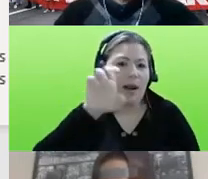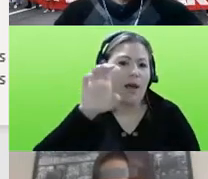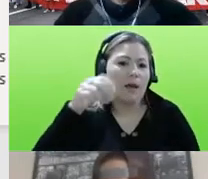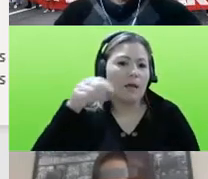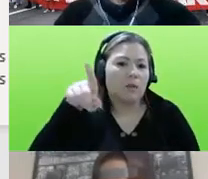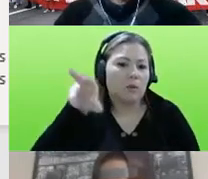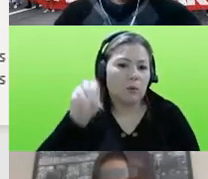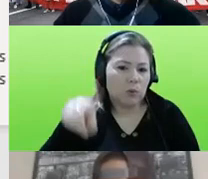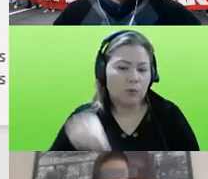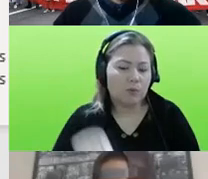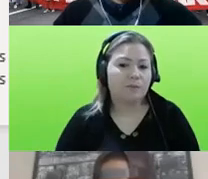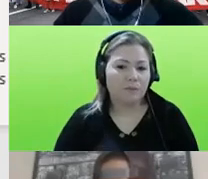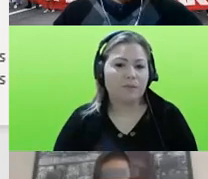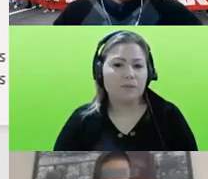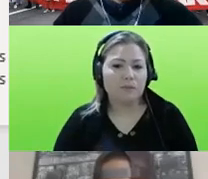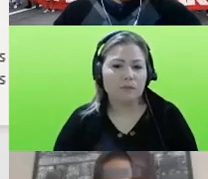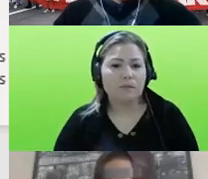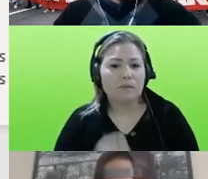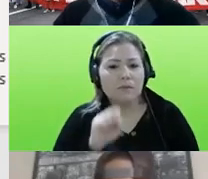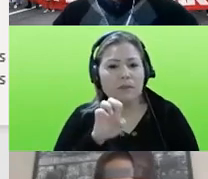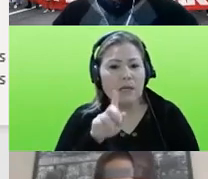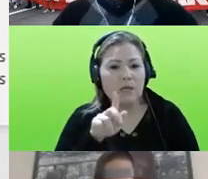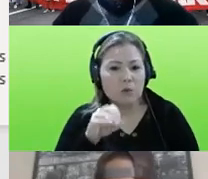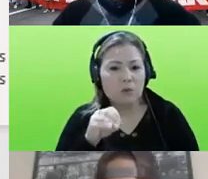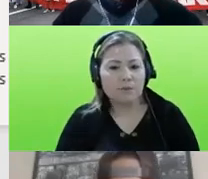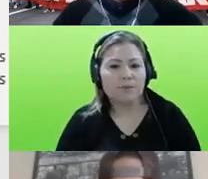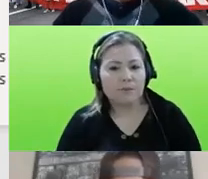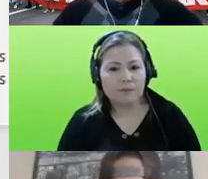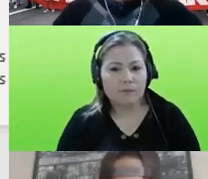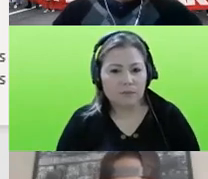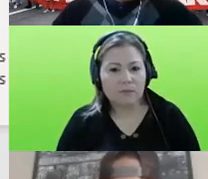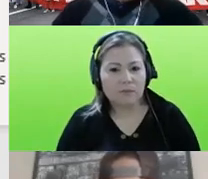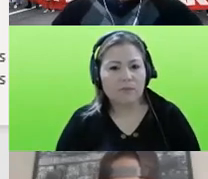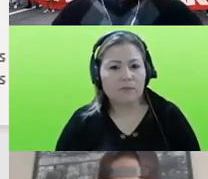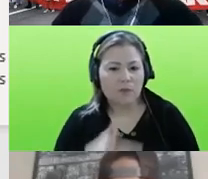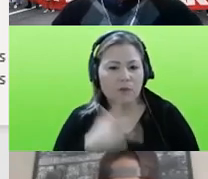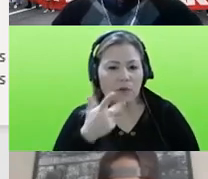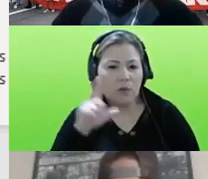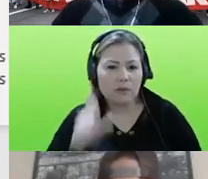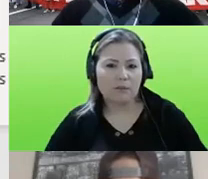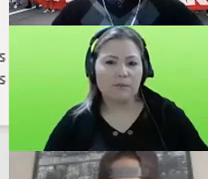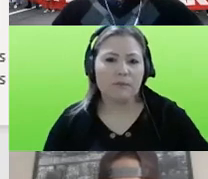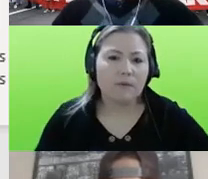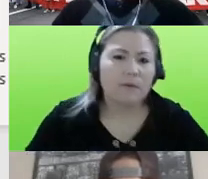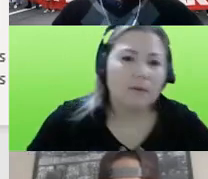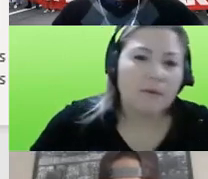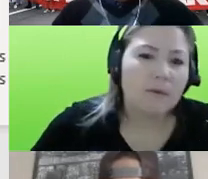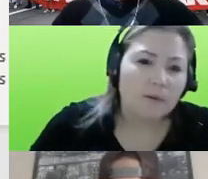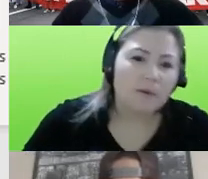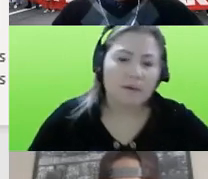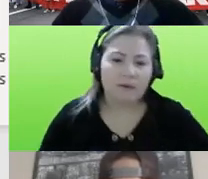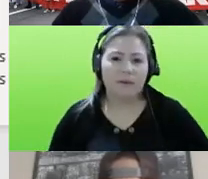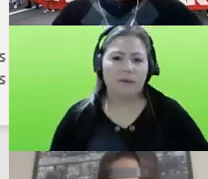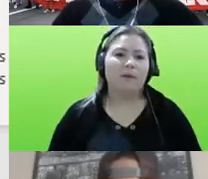teórico no Brasil, e Sérgio Paulo Rouanet, que eu já citei. A fundação do SEBRAP também